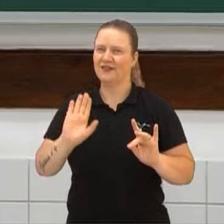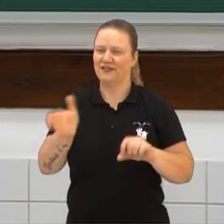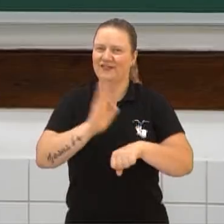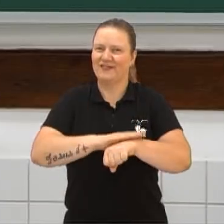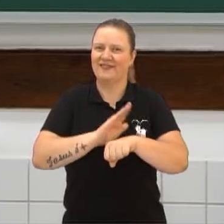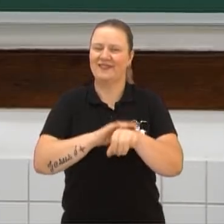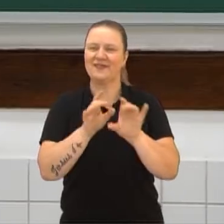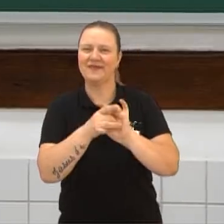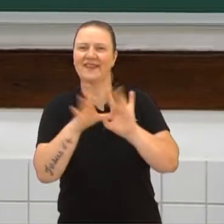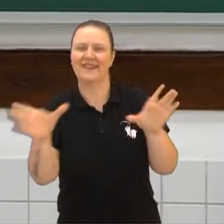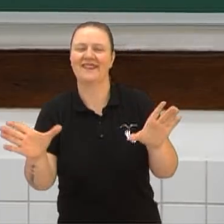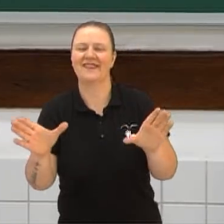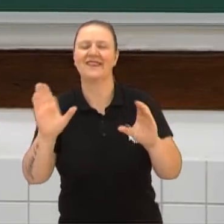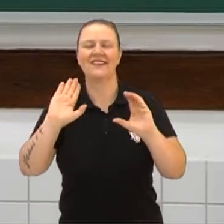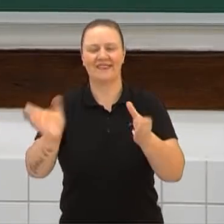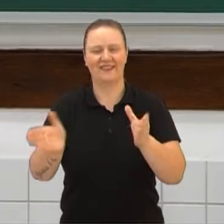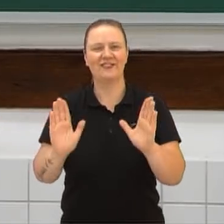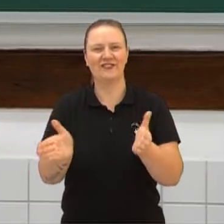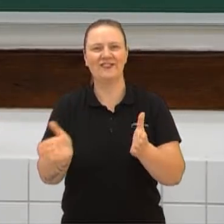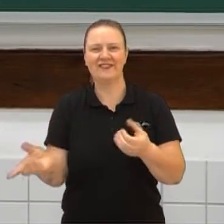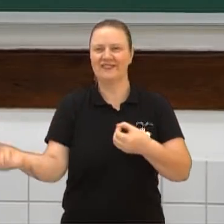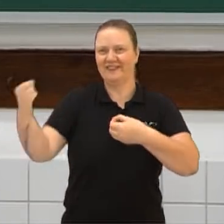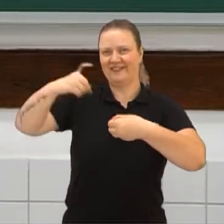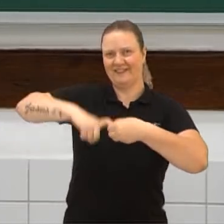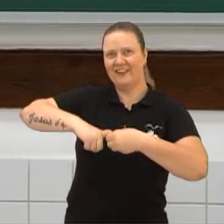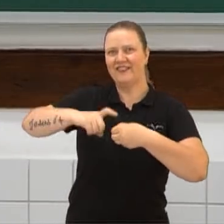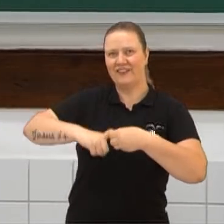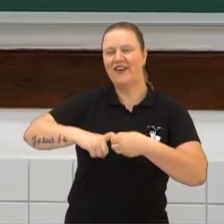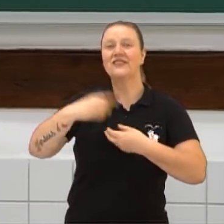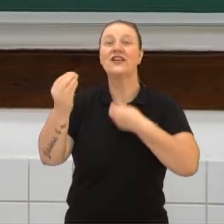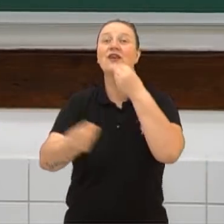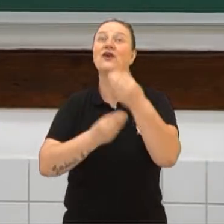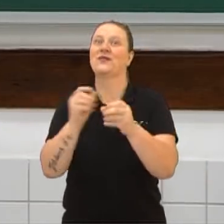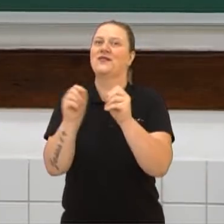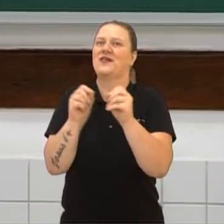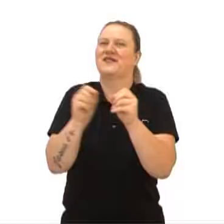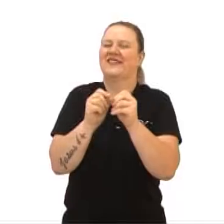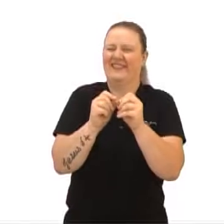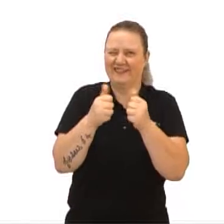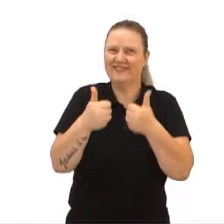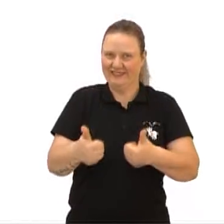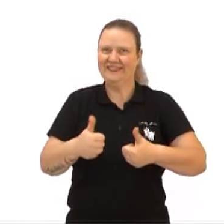retorno aqui para a gente, né, visualizar como é que vai ficar essa tabela e esse gráfico. Estou curiosa aqui.